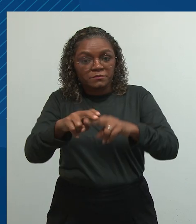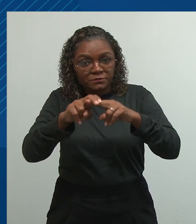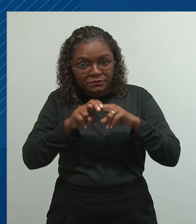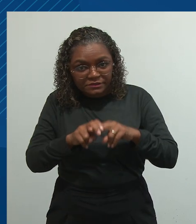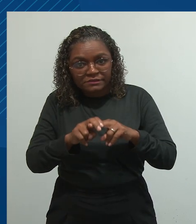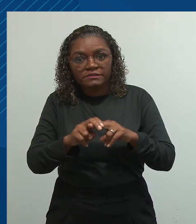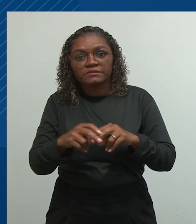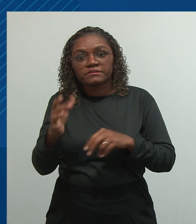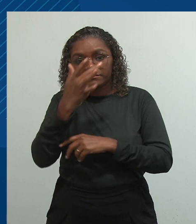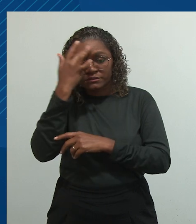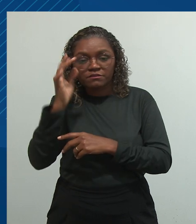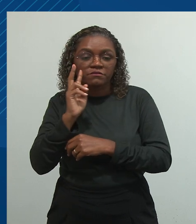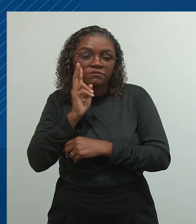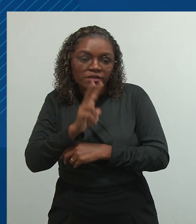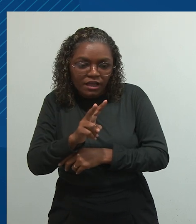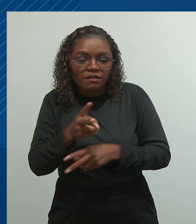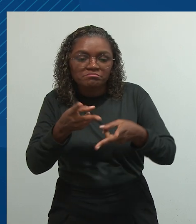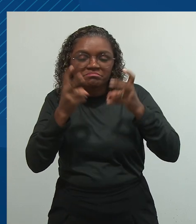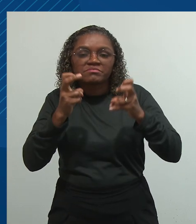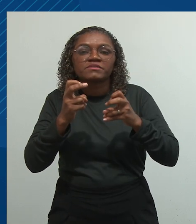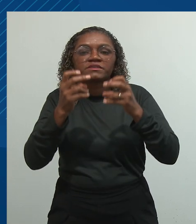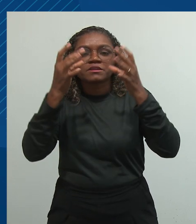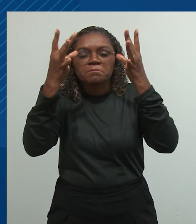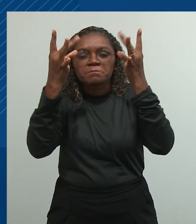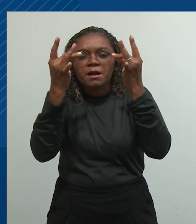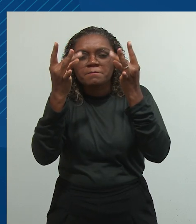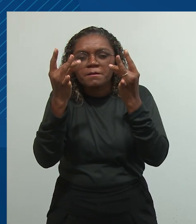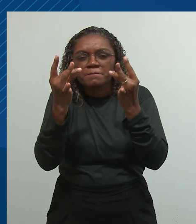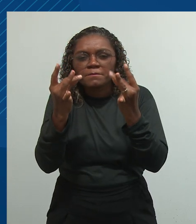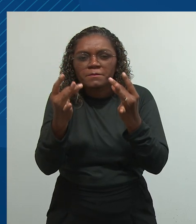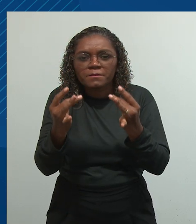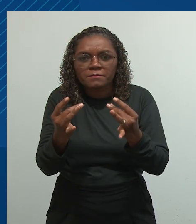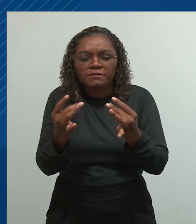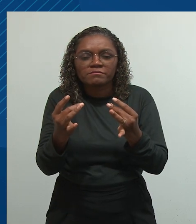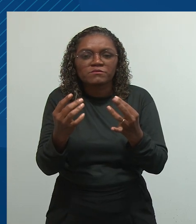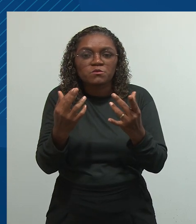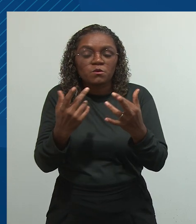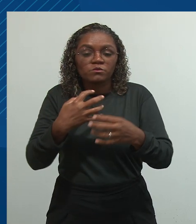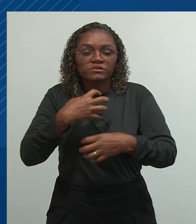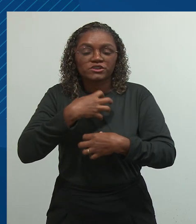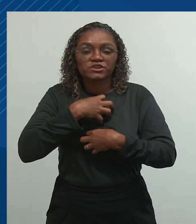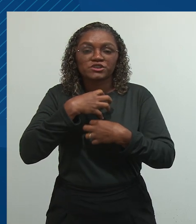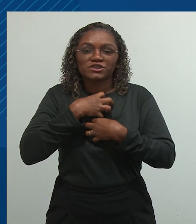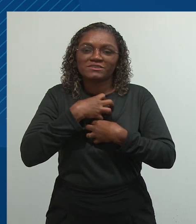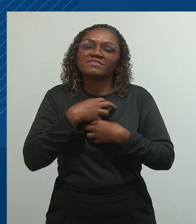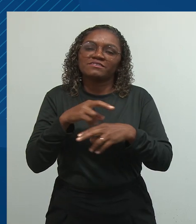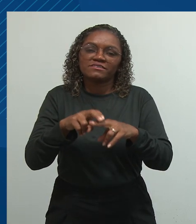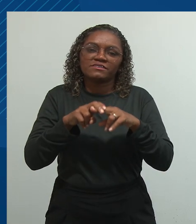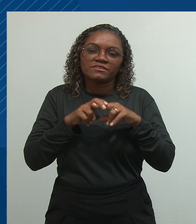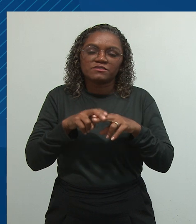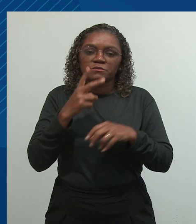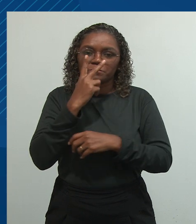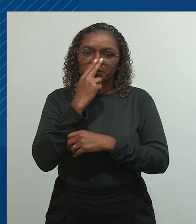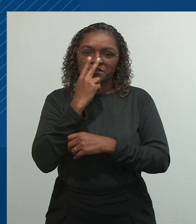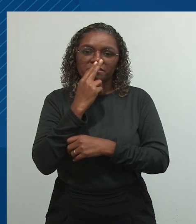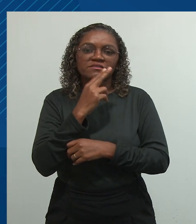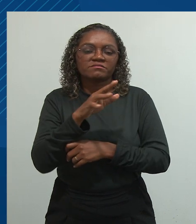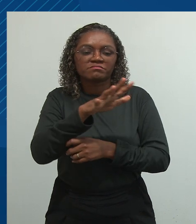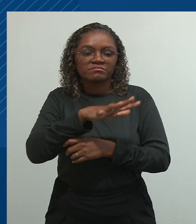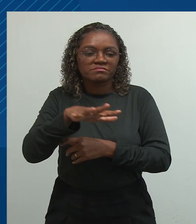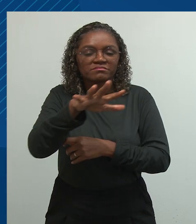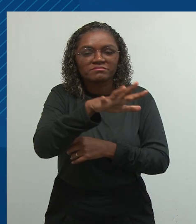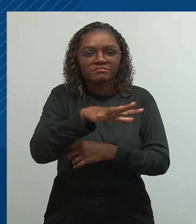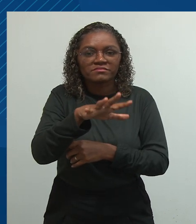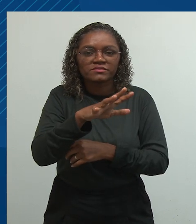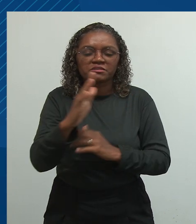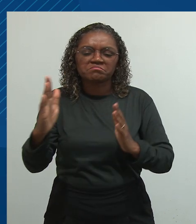a olhar uma descrição mesmo, assim, minuciosa, como se você estivesse vendo. E você é transportado lá, né? Os cenários dele